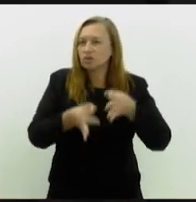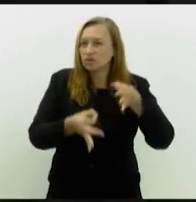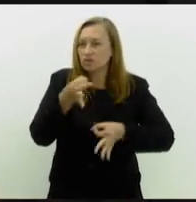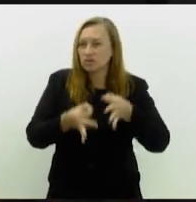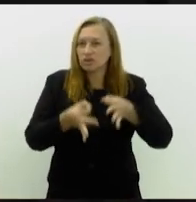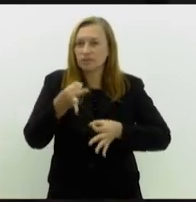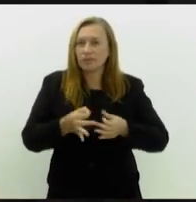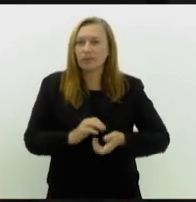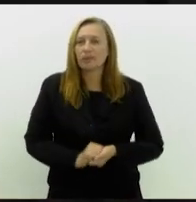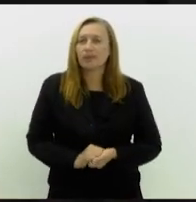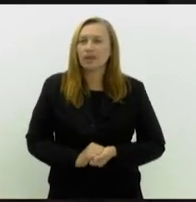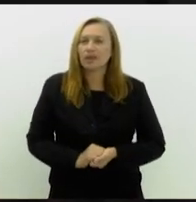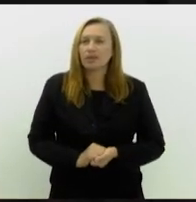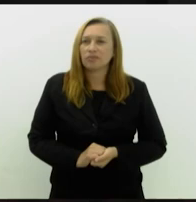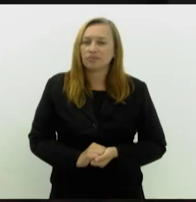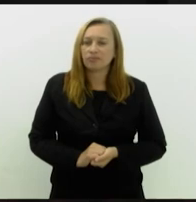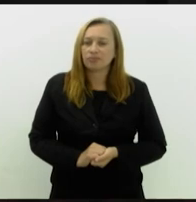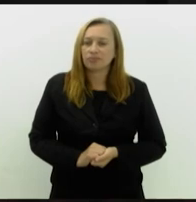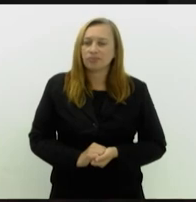e